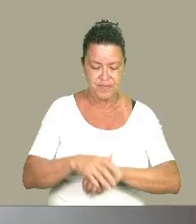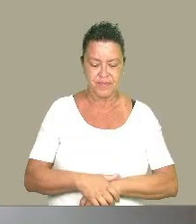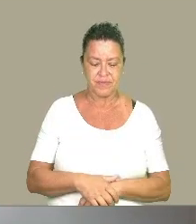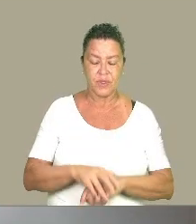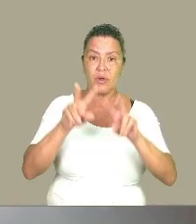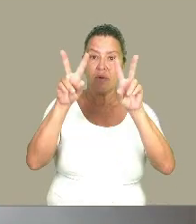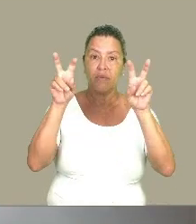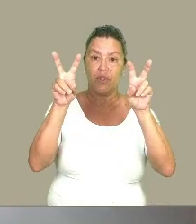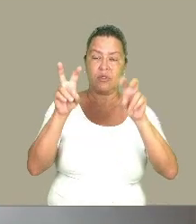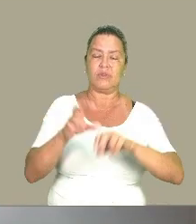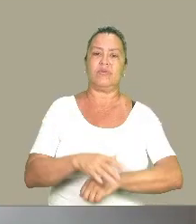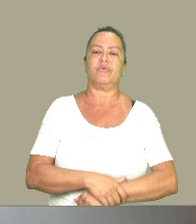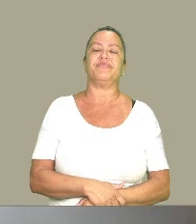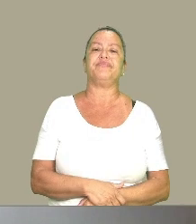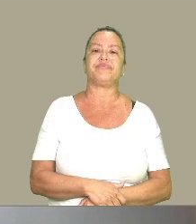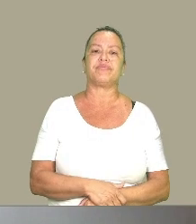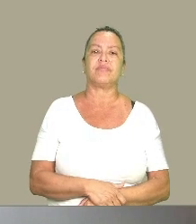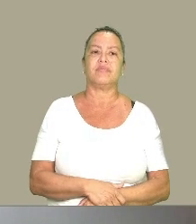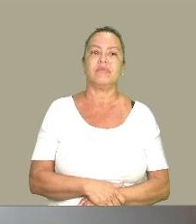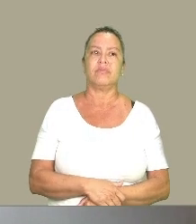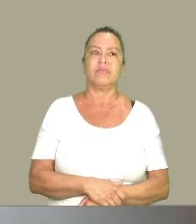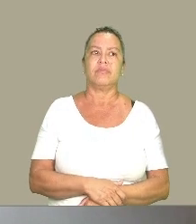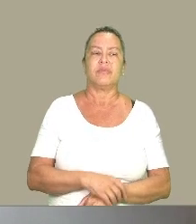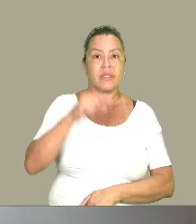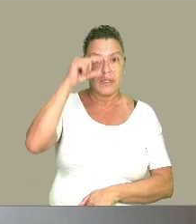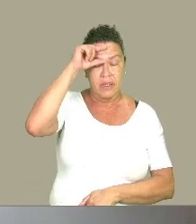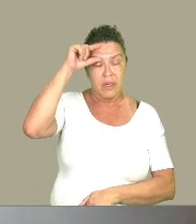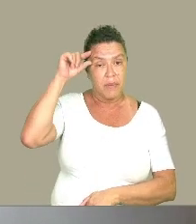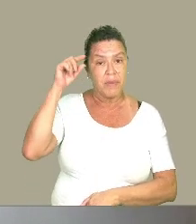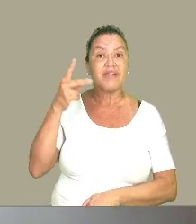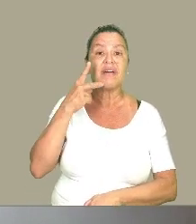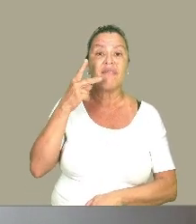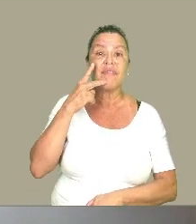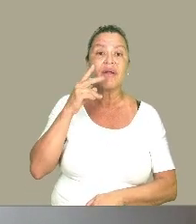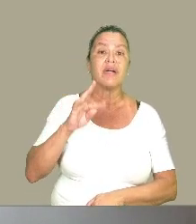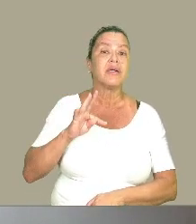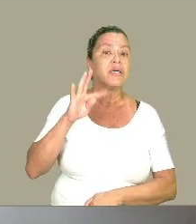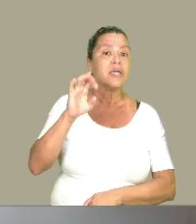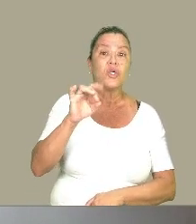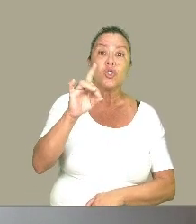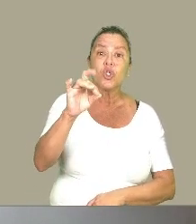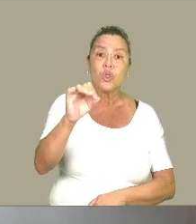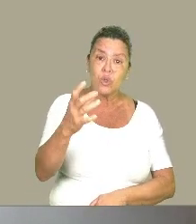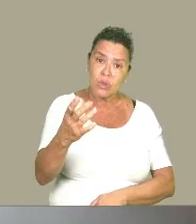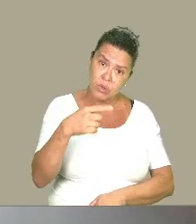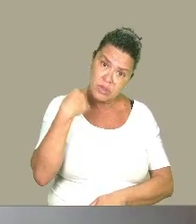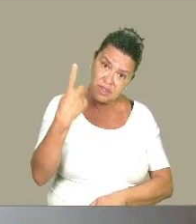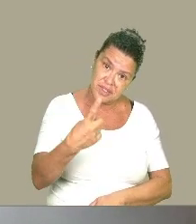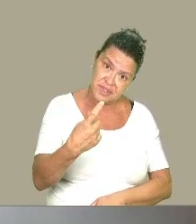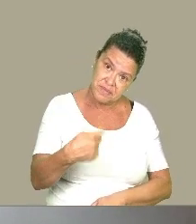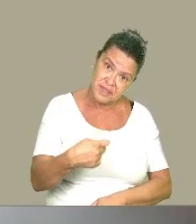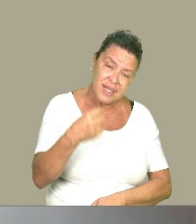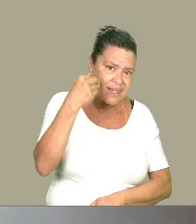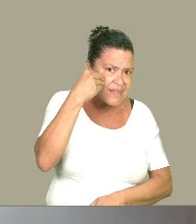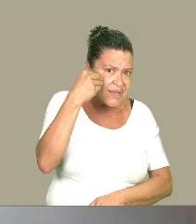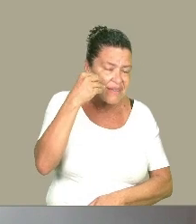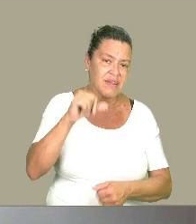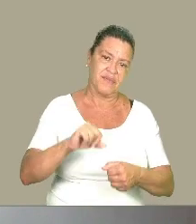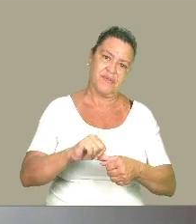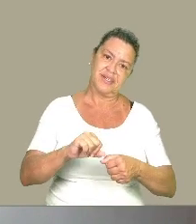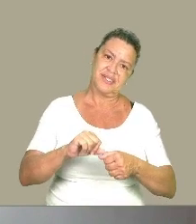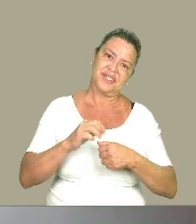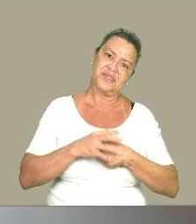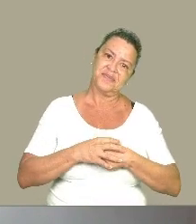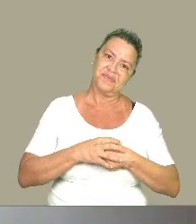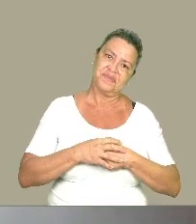título da mensagem. Emmanuel está falando sobre tudo isso que devemos tentar fazer,